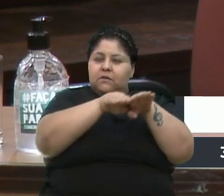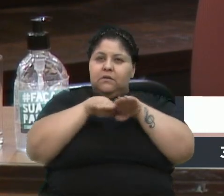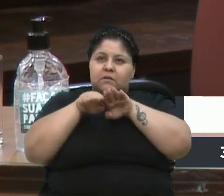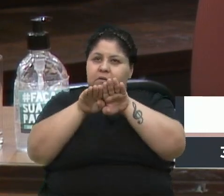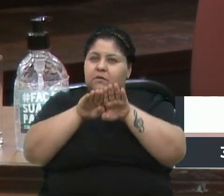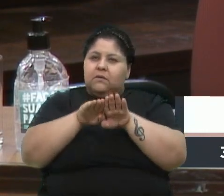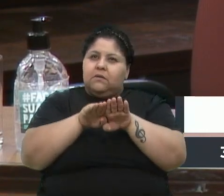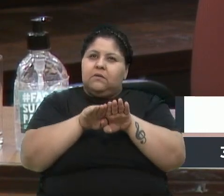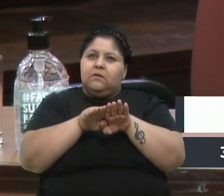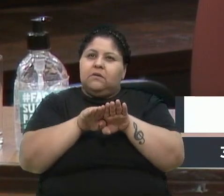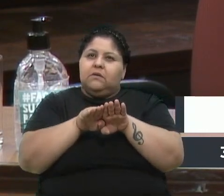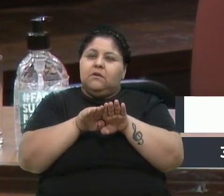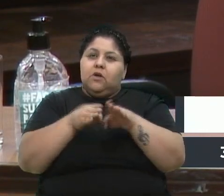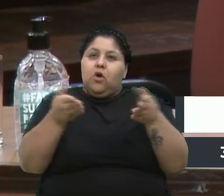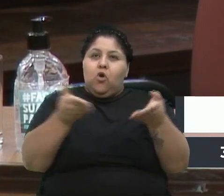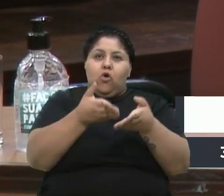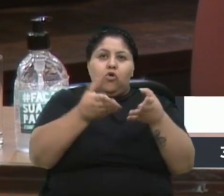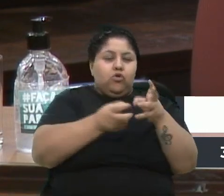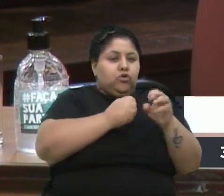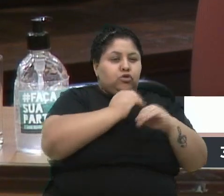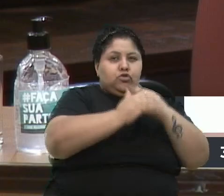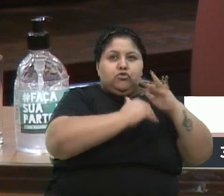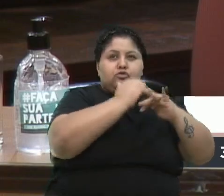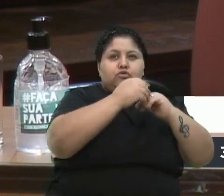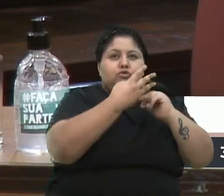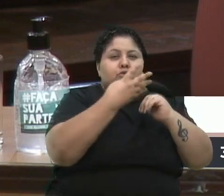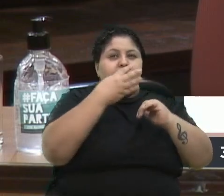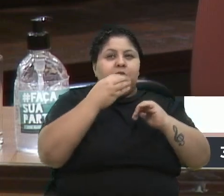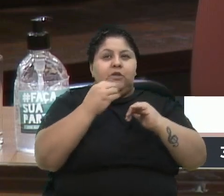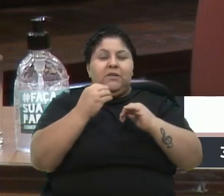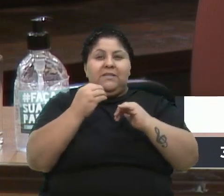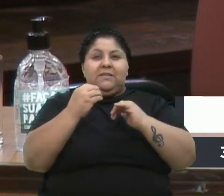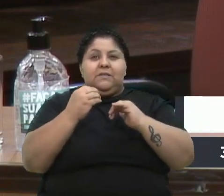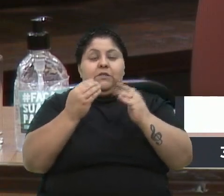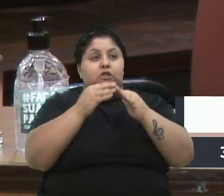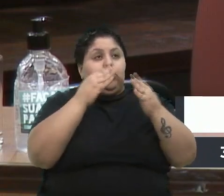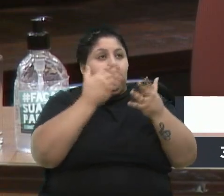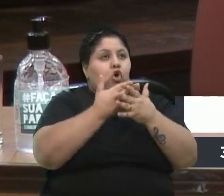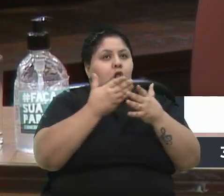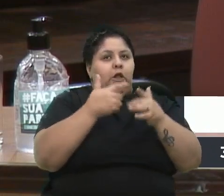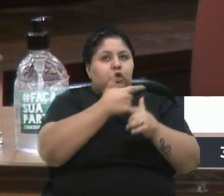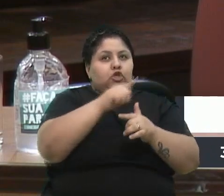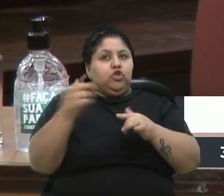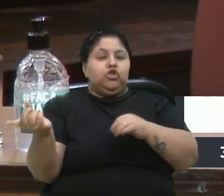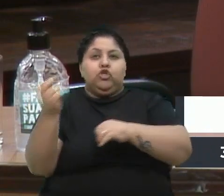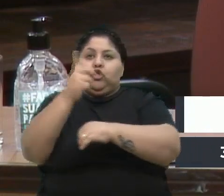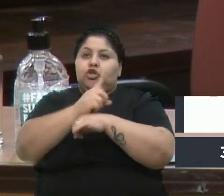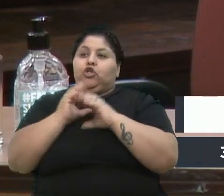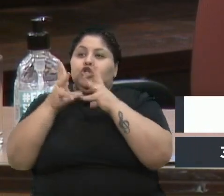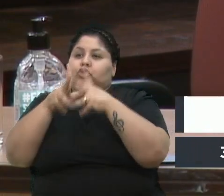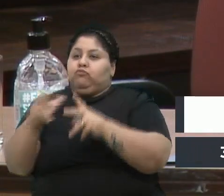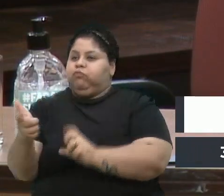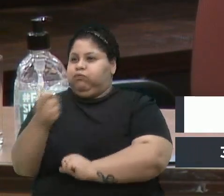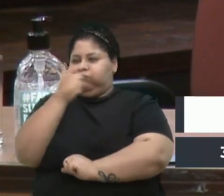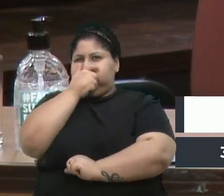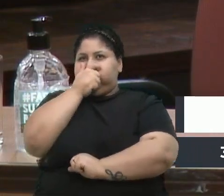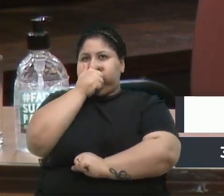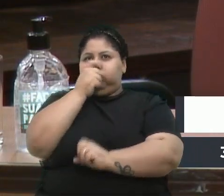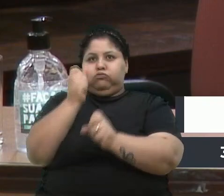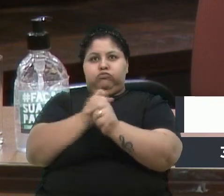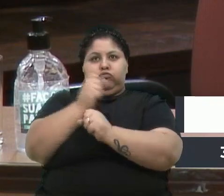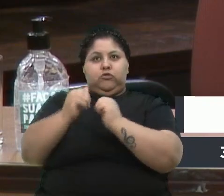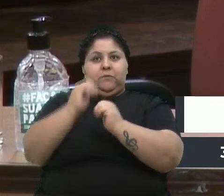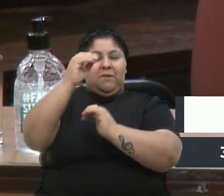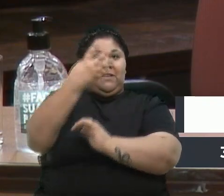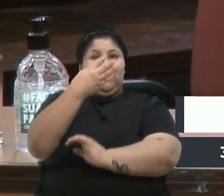construir 40 escolas de educação infantil, no outro dia ela vai estar cheia, todas elas estarão cheias, e vai ter que construir mais 40 escolas. Eu acho que todo mundo